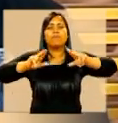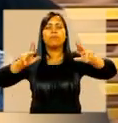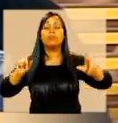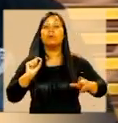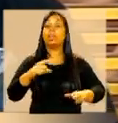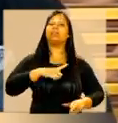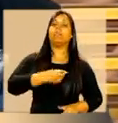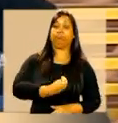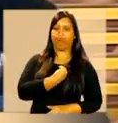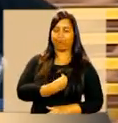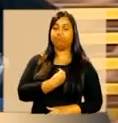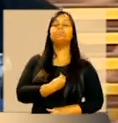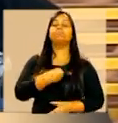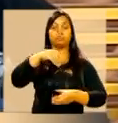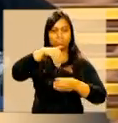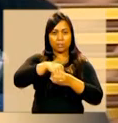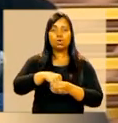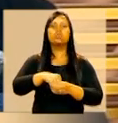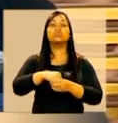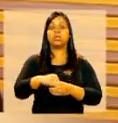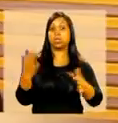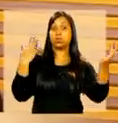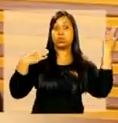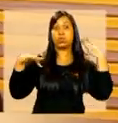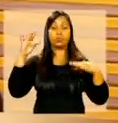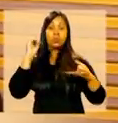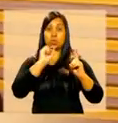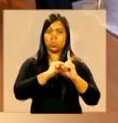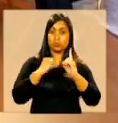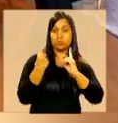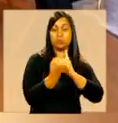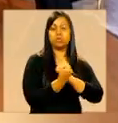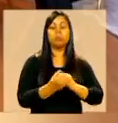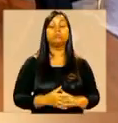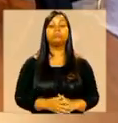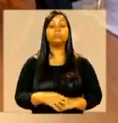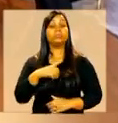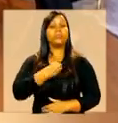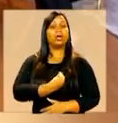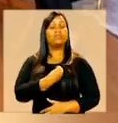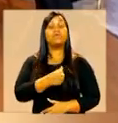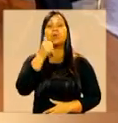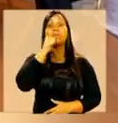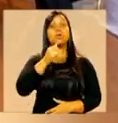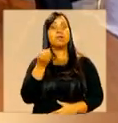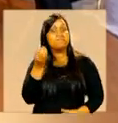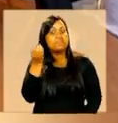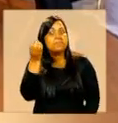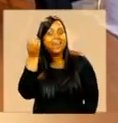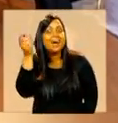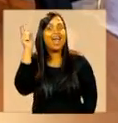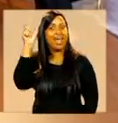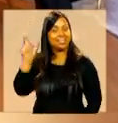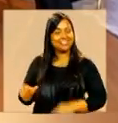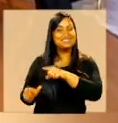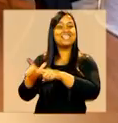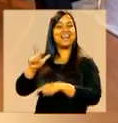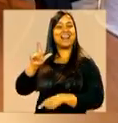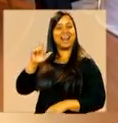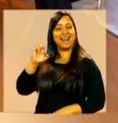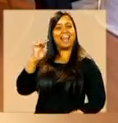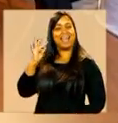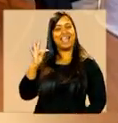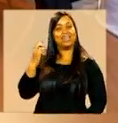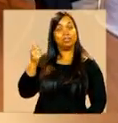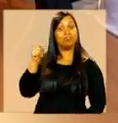diversidade, ela está sempre presente no turismo social. Que bacana. Quem está aqui também com a gente é uma viajante, uma viajeira, é isso, né, Letícia?